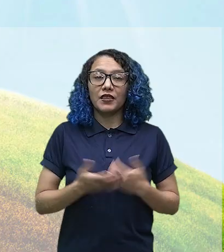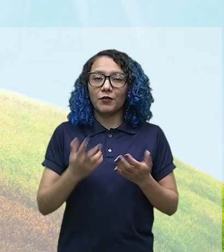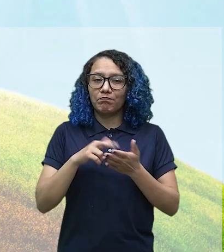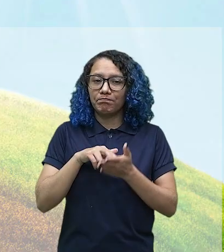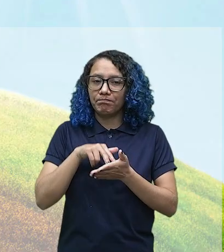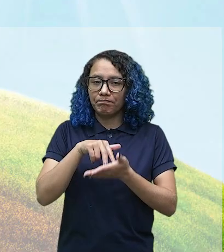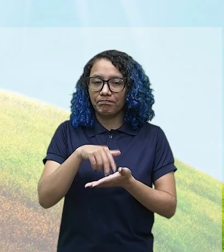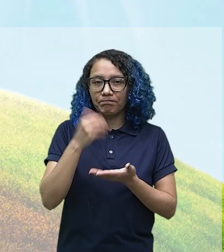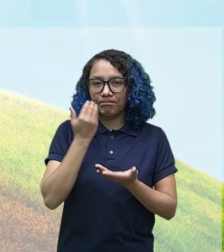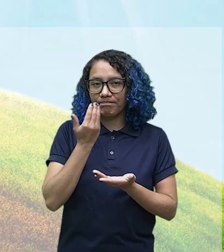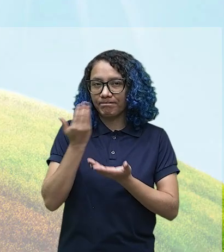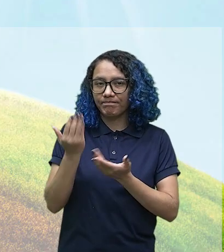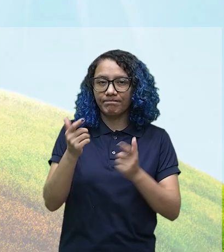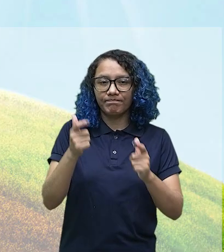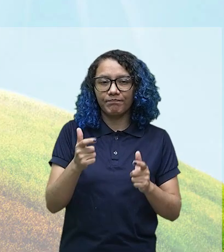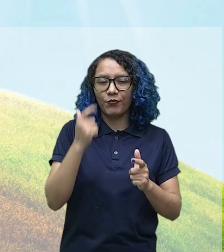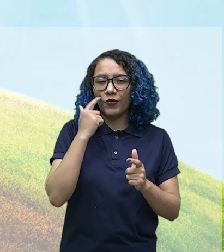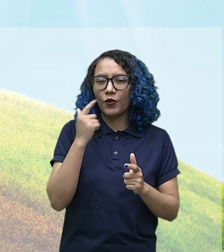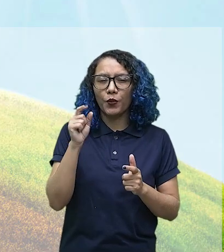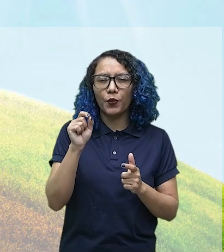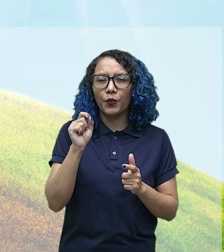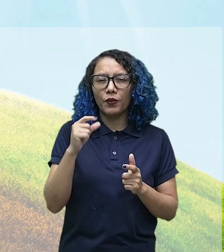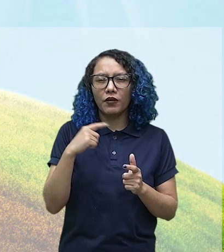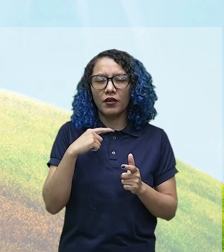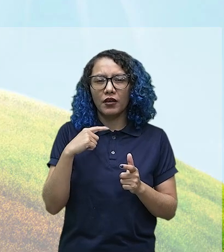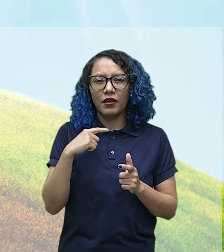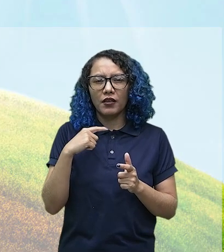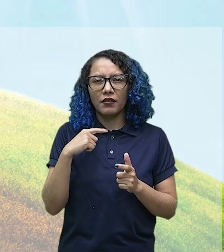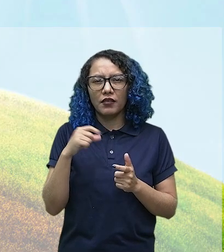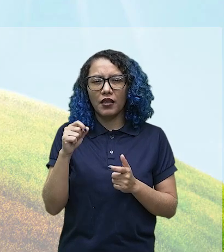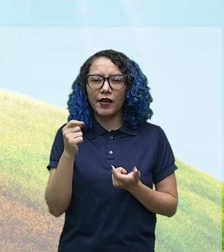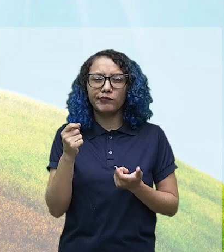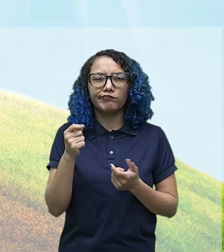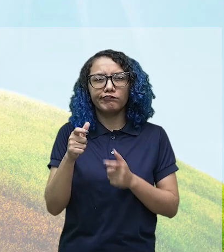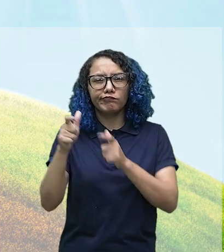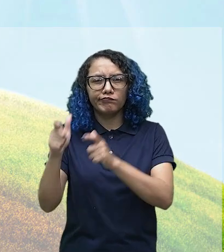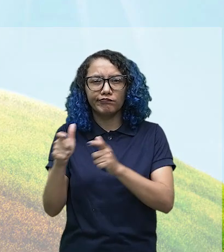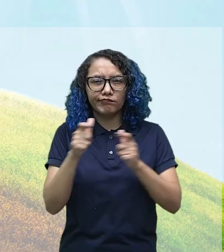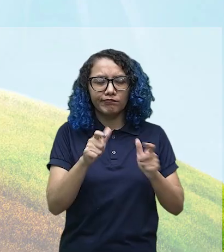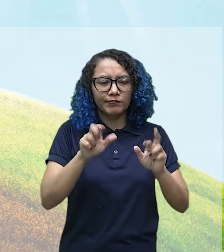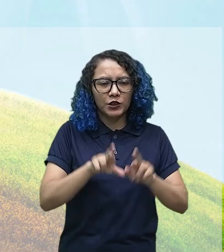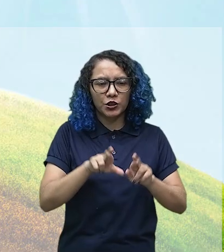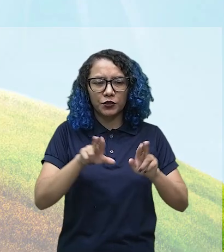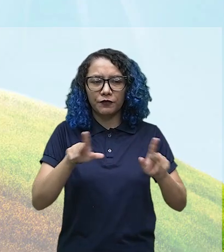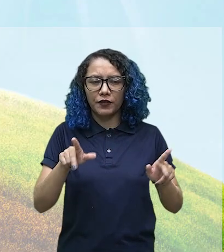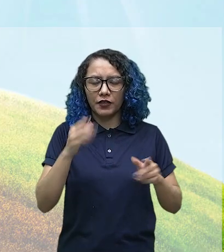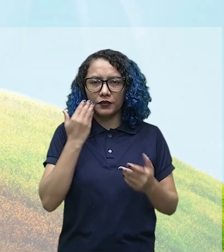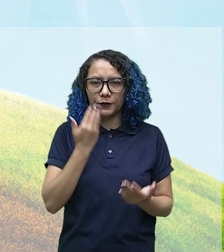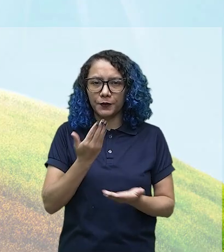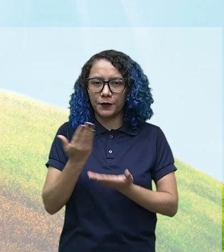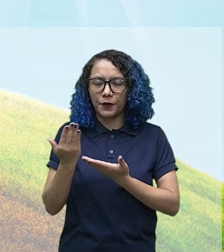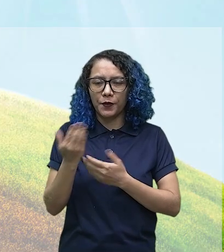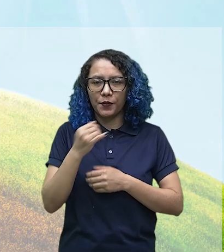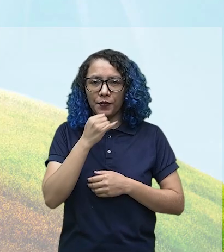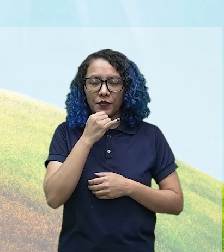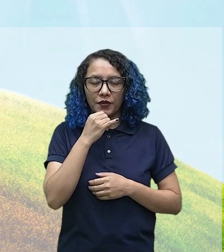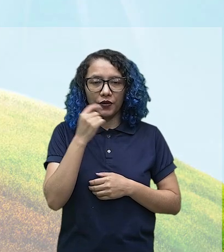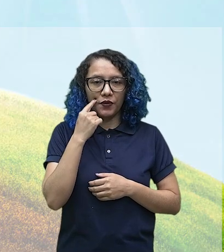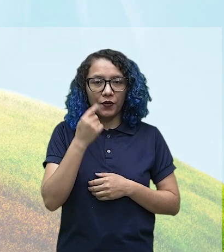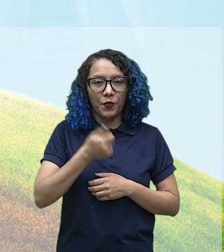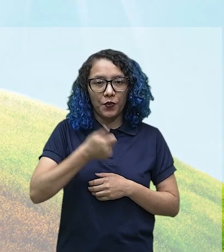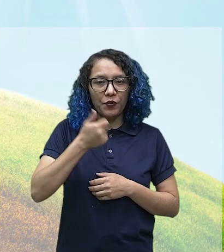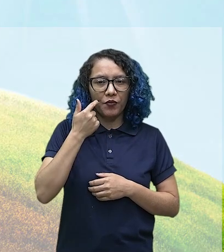Estamos aqui nesse cenário em que aparecem duas paisagens bem distintas. Vejam vocês, de um lado nós temos um